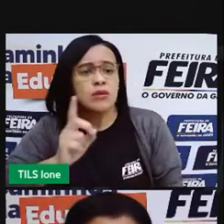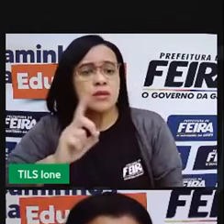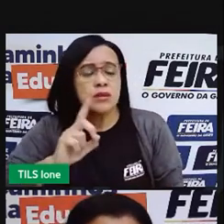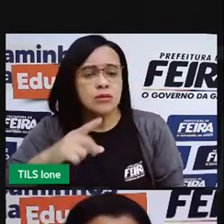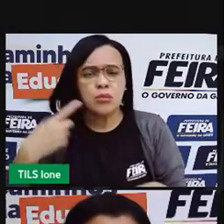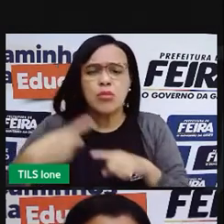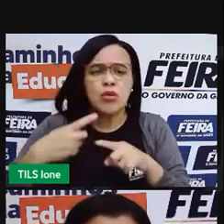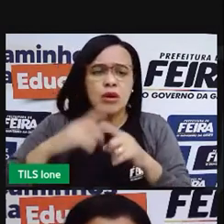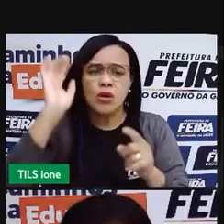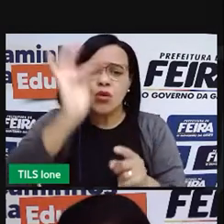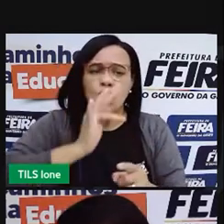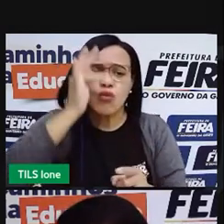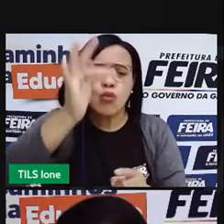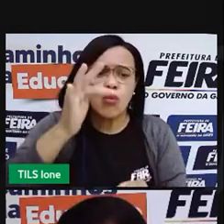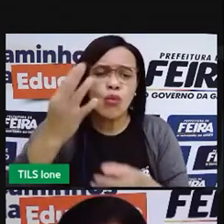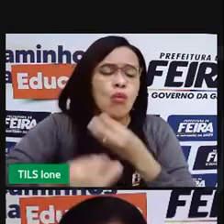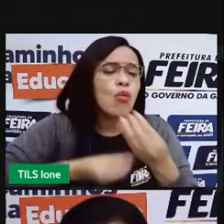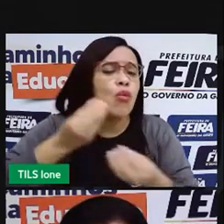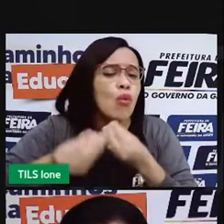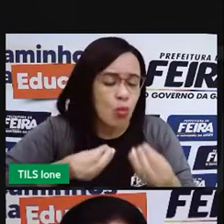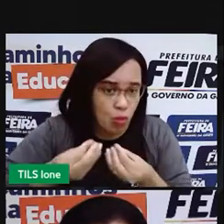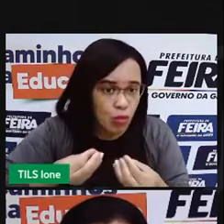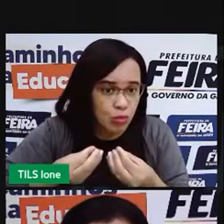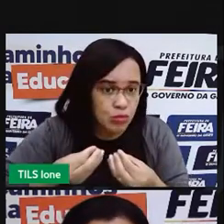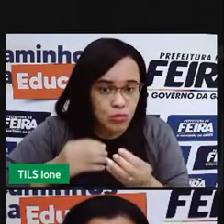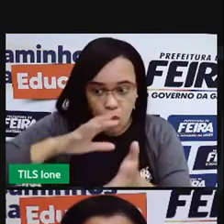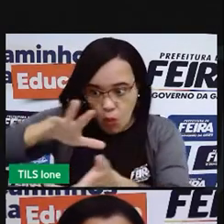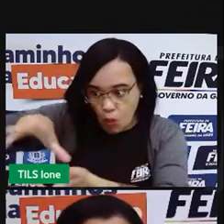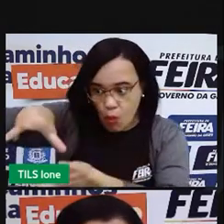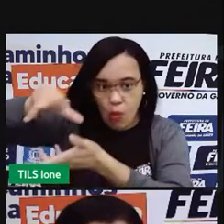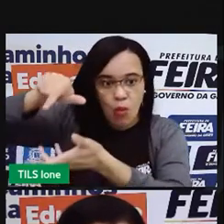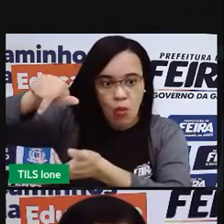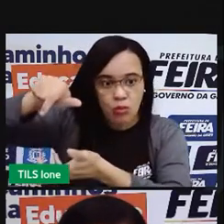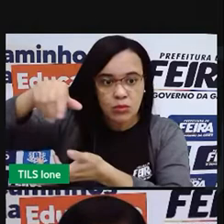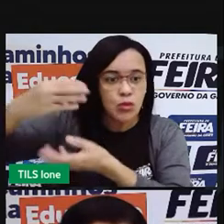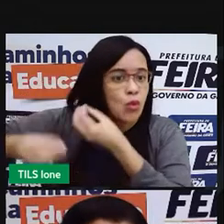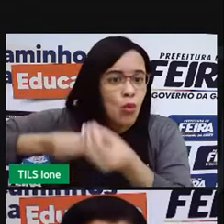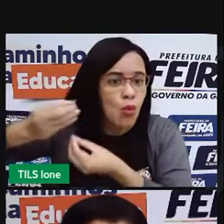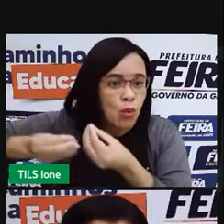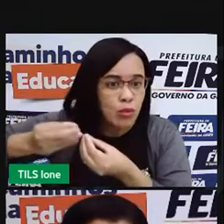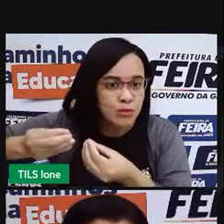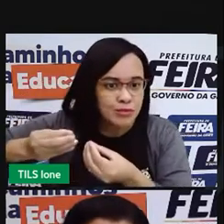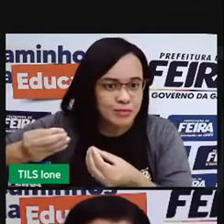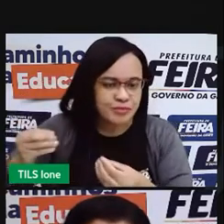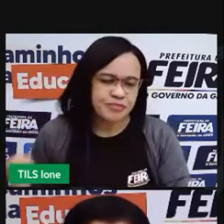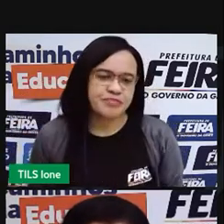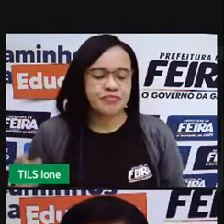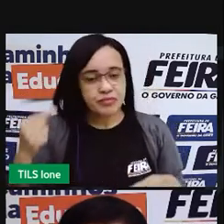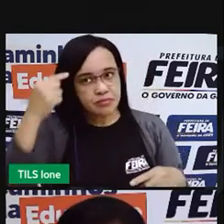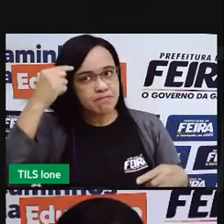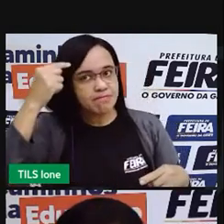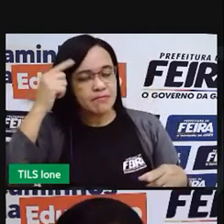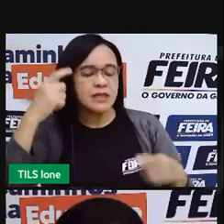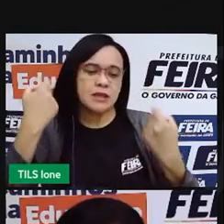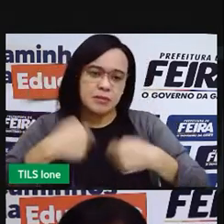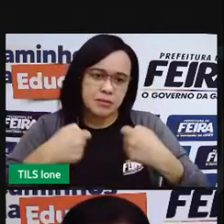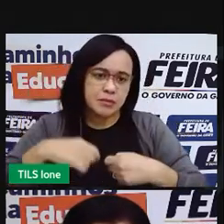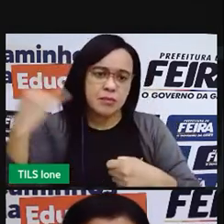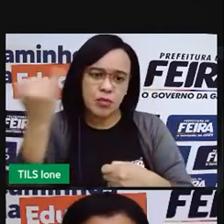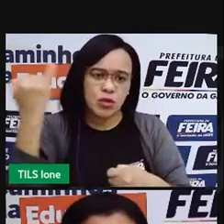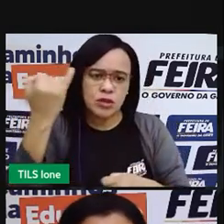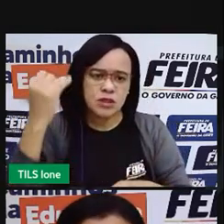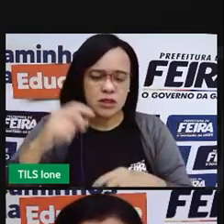sabia? Então, por isso que a gente pensa em responsabilidade ambiental na hora de fazer compras.